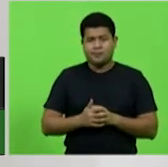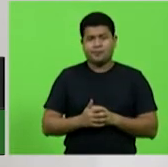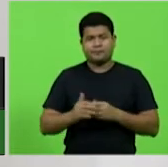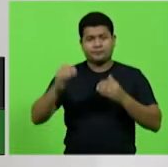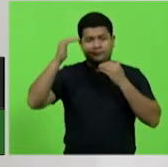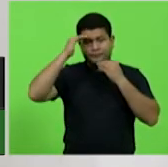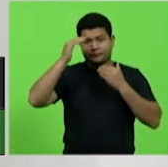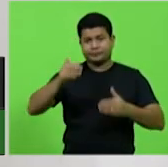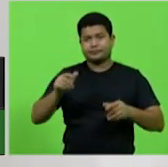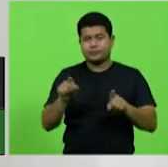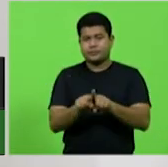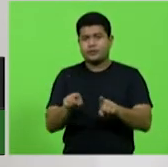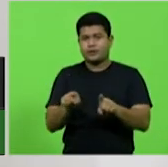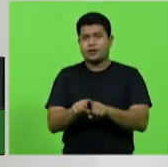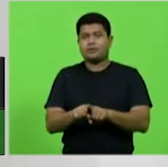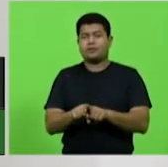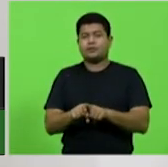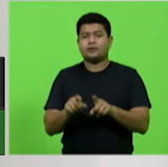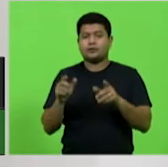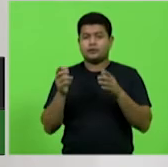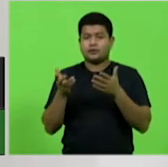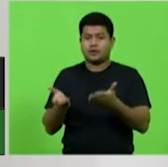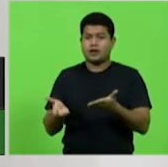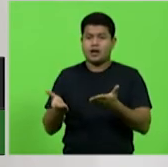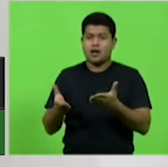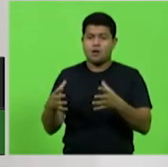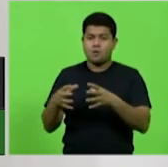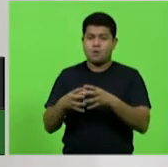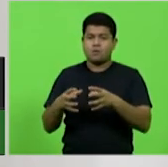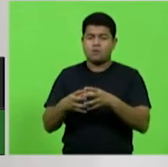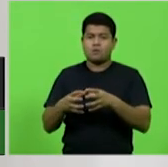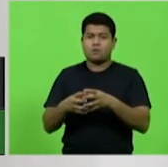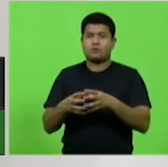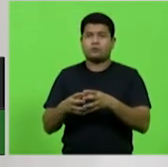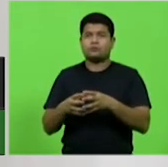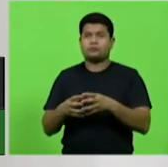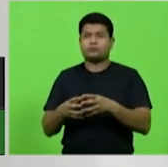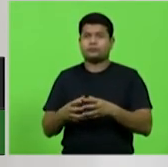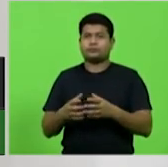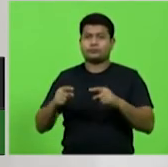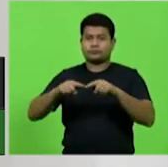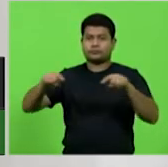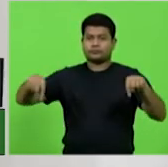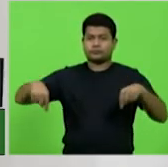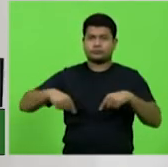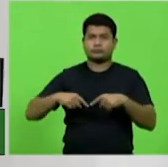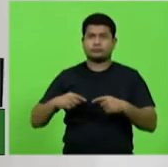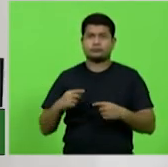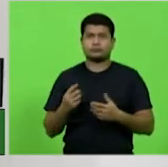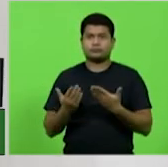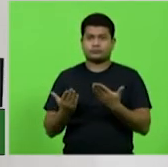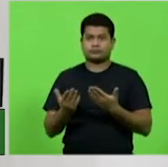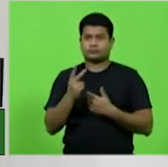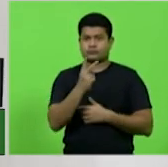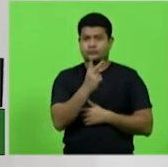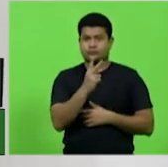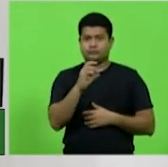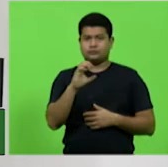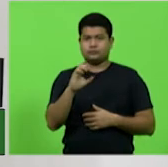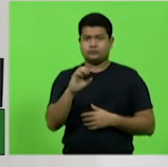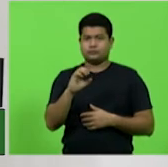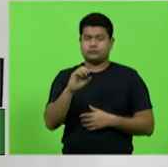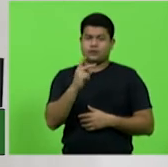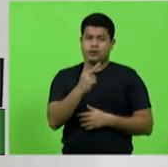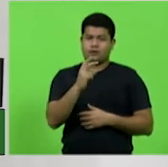Agradeço à mais fraterna e querida equipe desse parlamento, sediada no gabinete 203. Eu amo vocês,